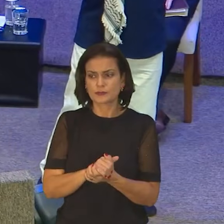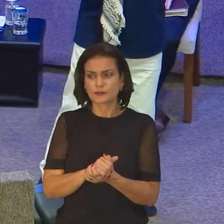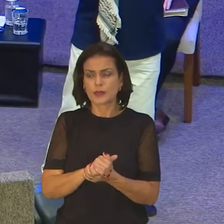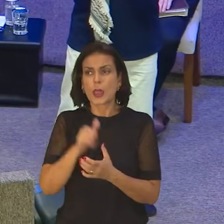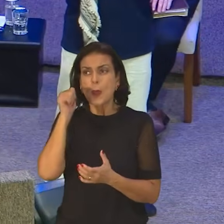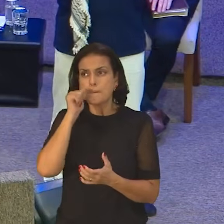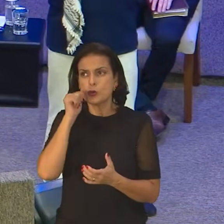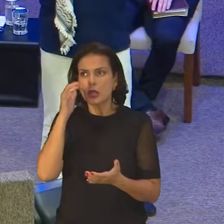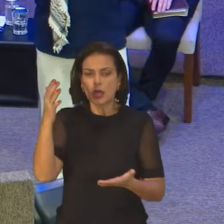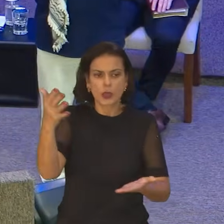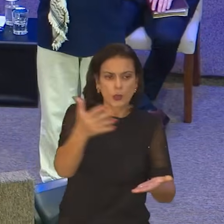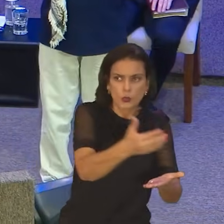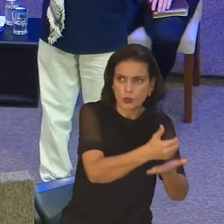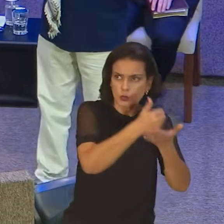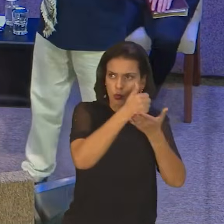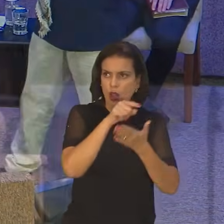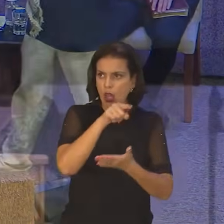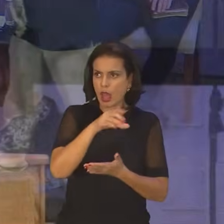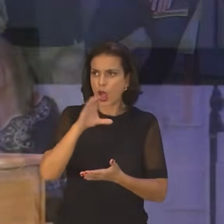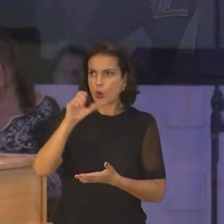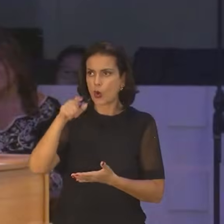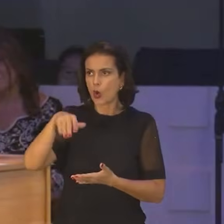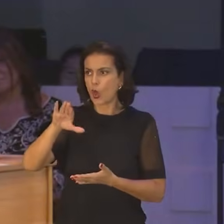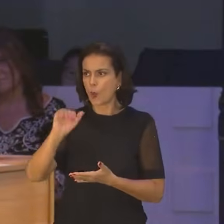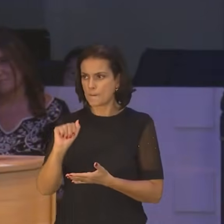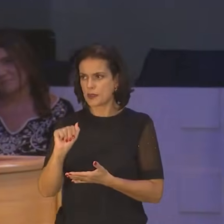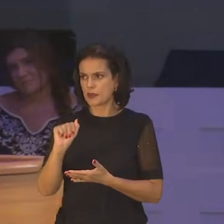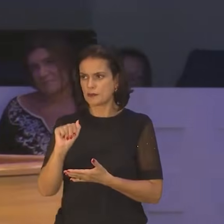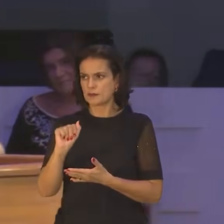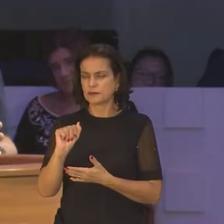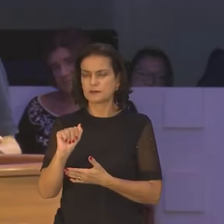me acolheu lá em Colômbia.